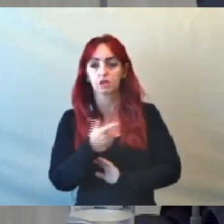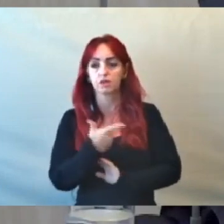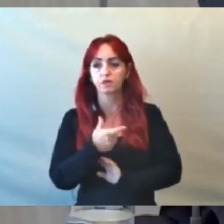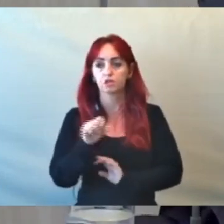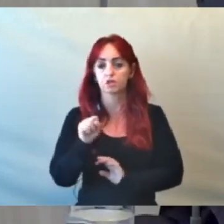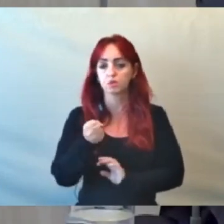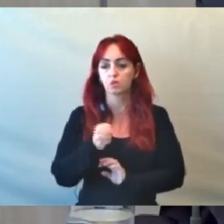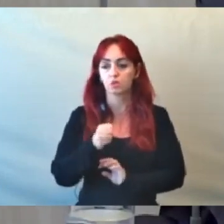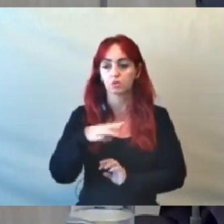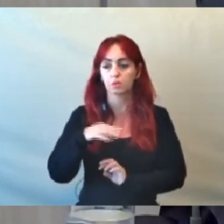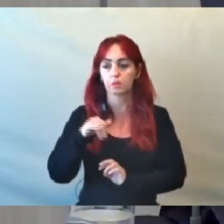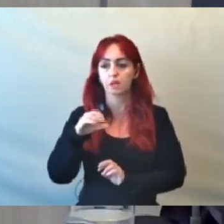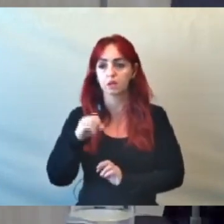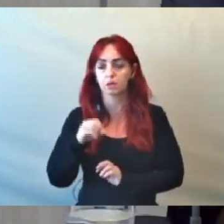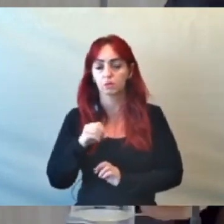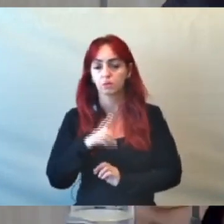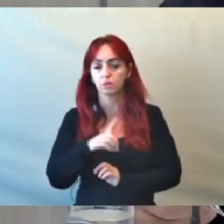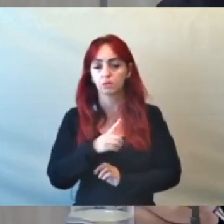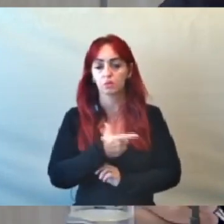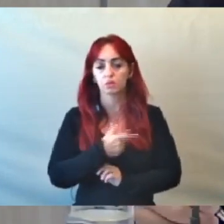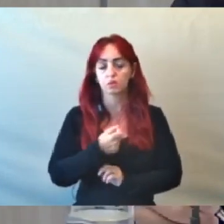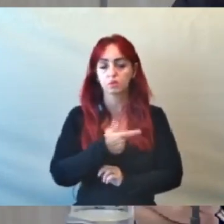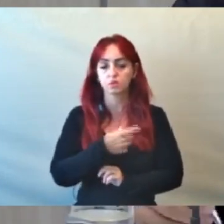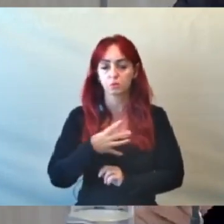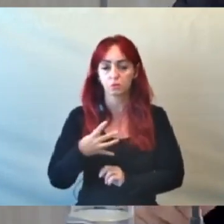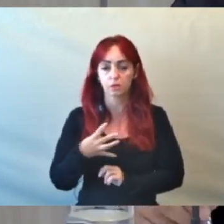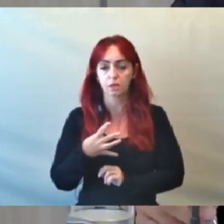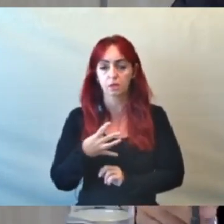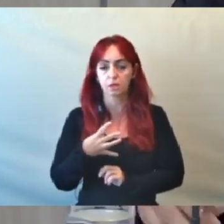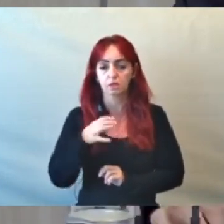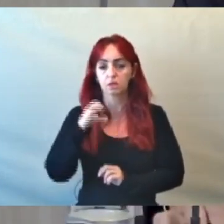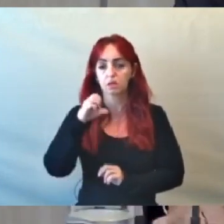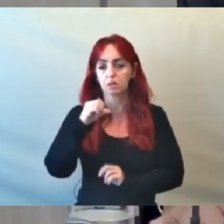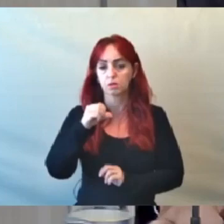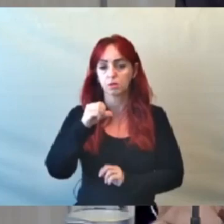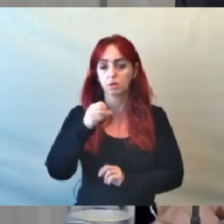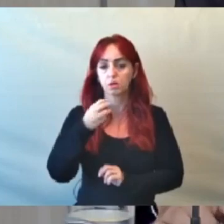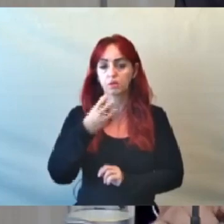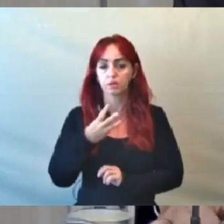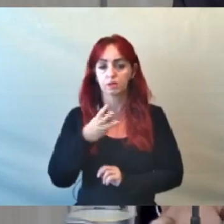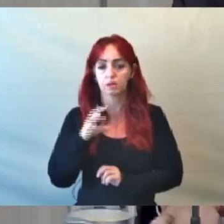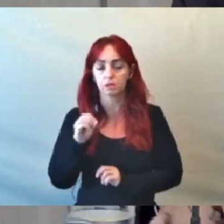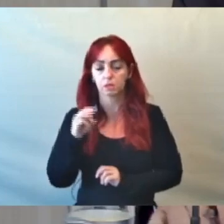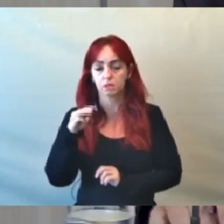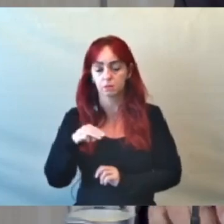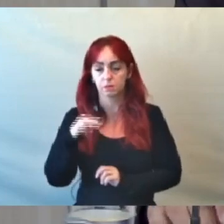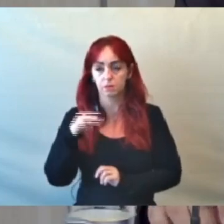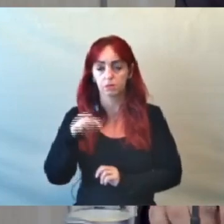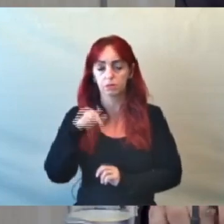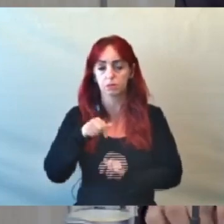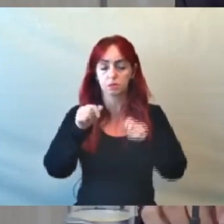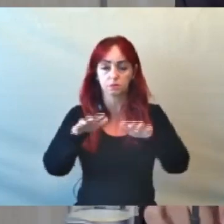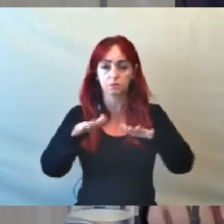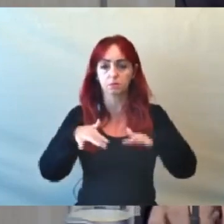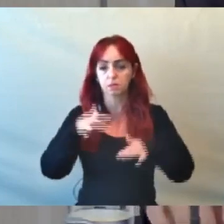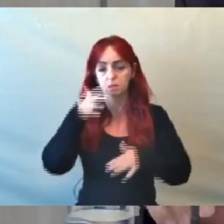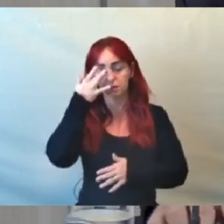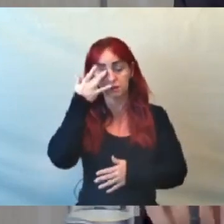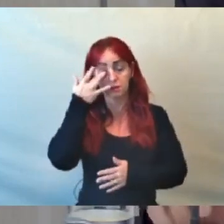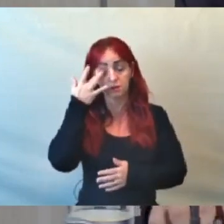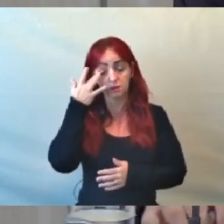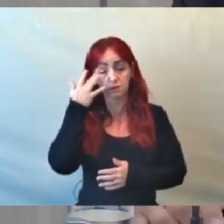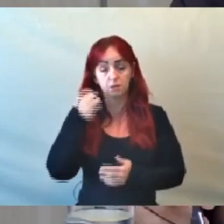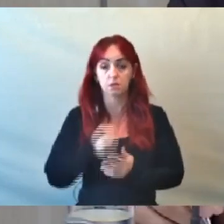28 de maio de 2024, às 9 horas e 30 minutos, aqui no plenário Elvésio Arantes, de autoria do vereador Braulio Lara. Eu coloco em